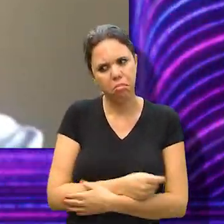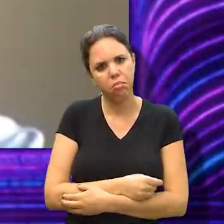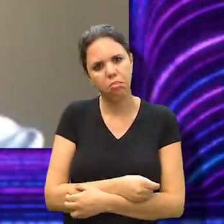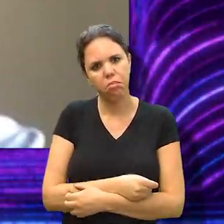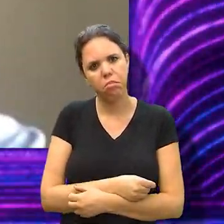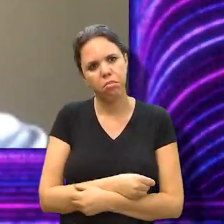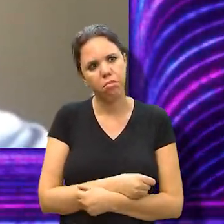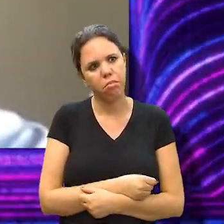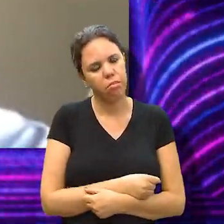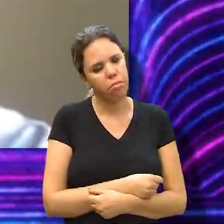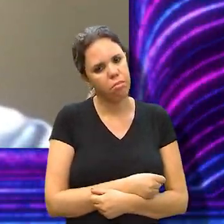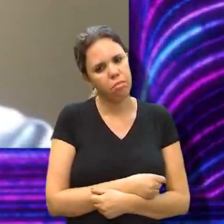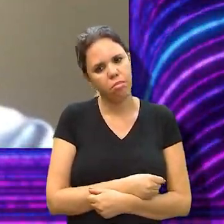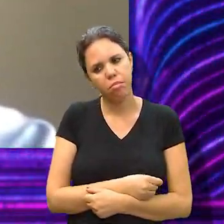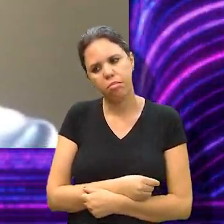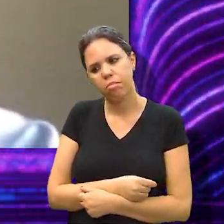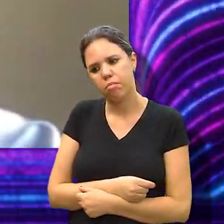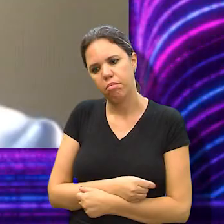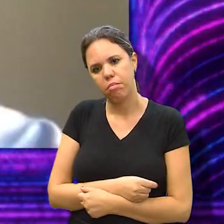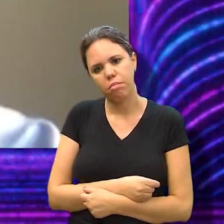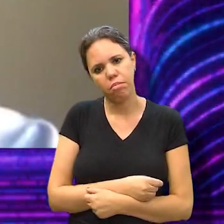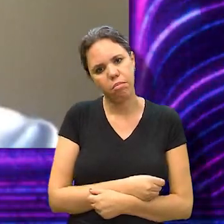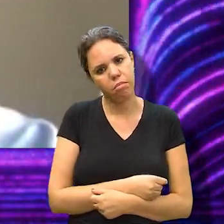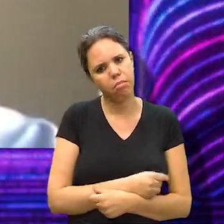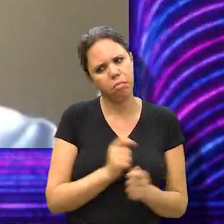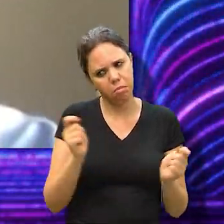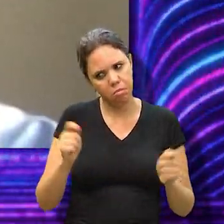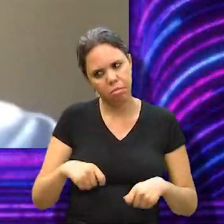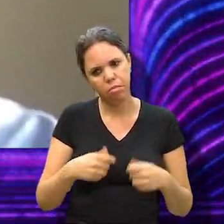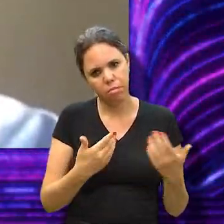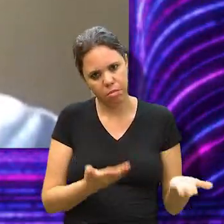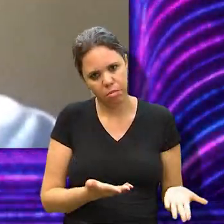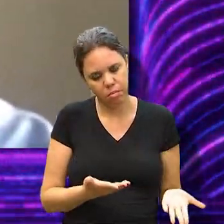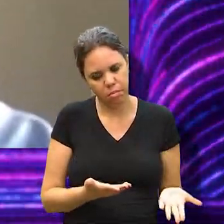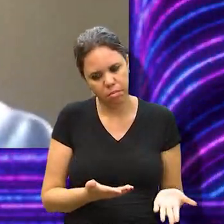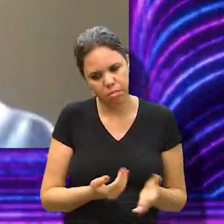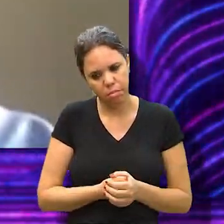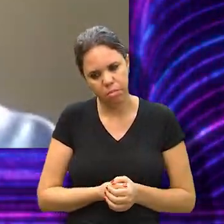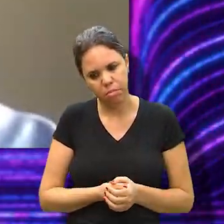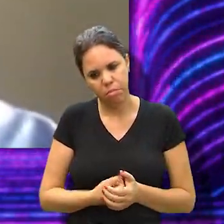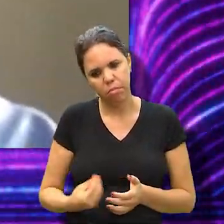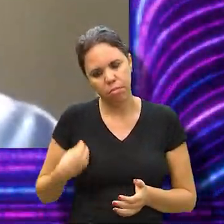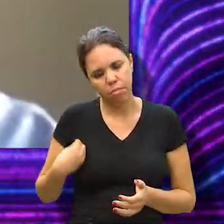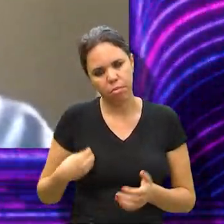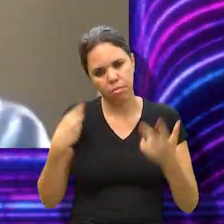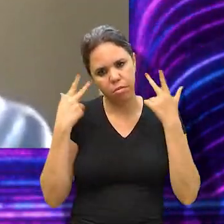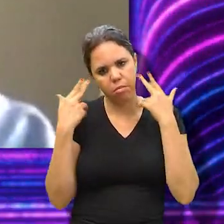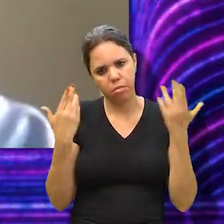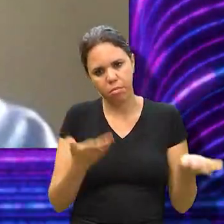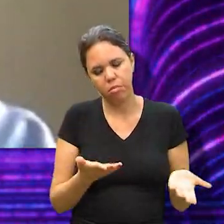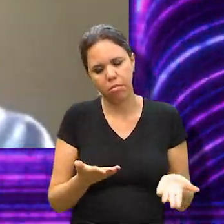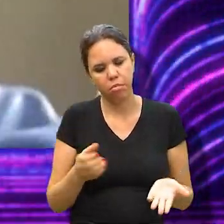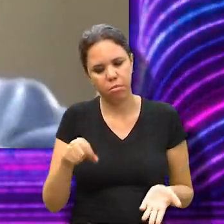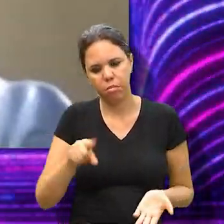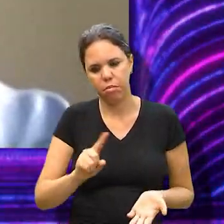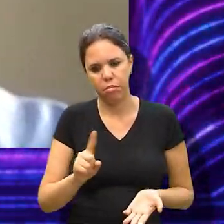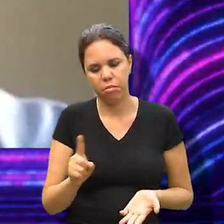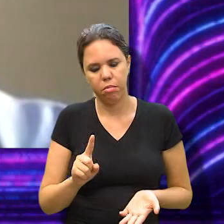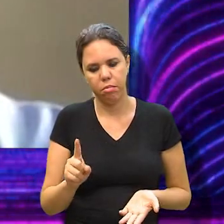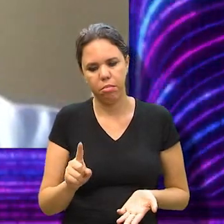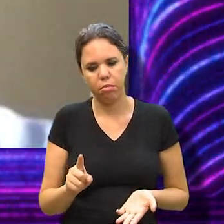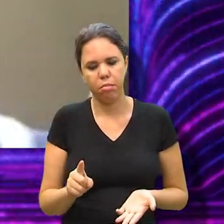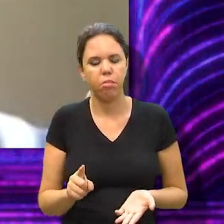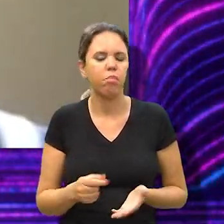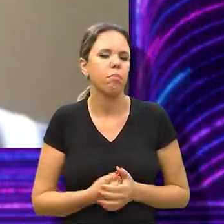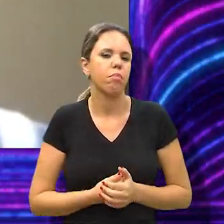era verdade? Aquilo é possível numa vida normal ou não?